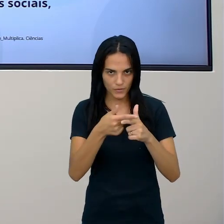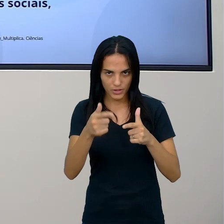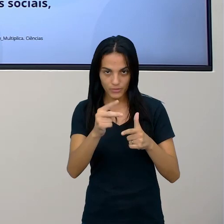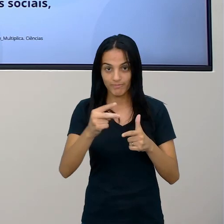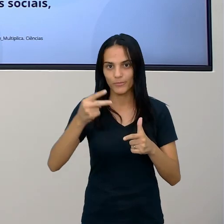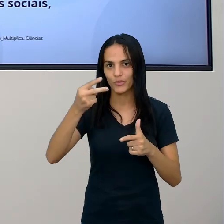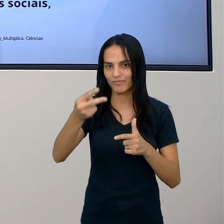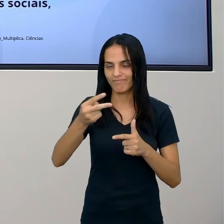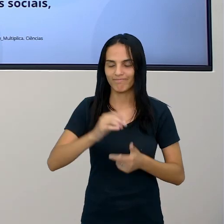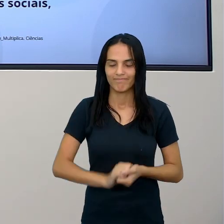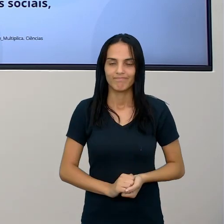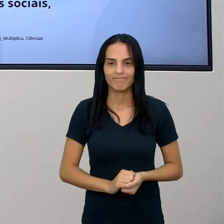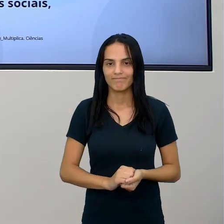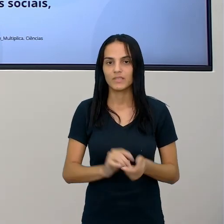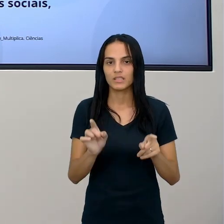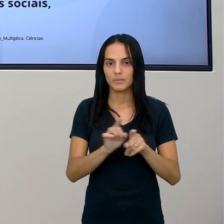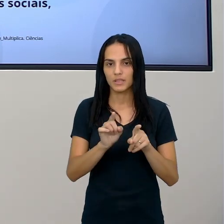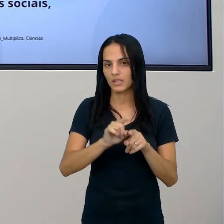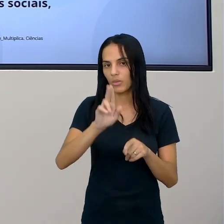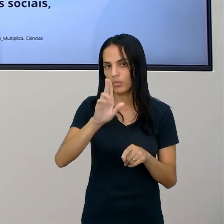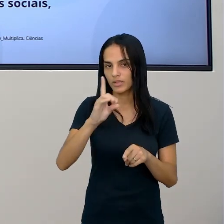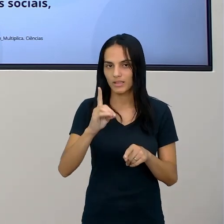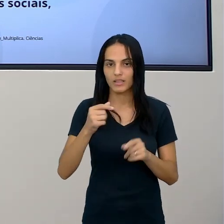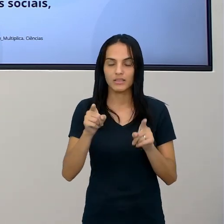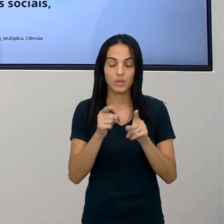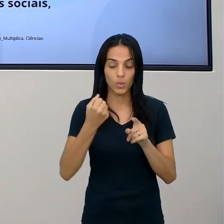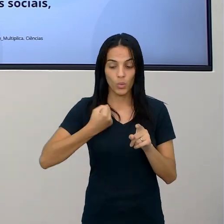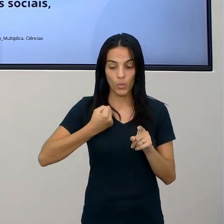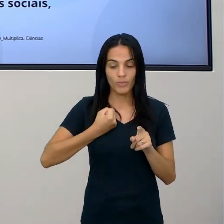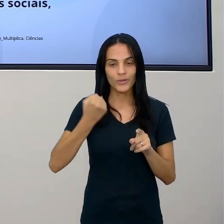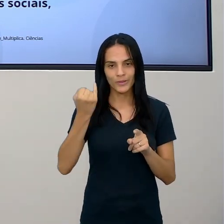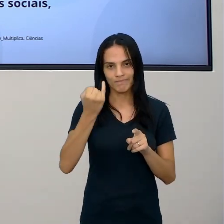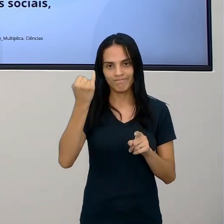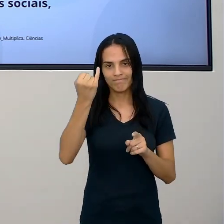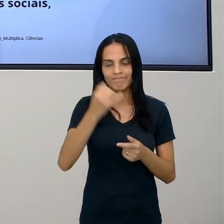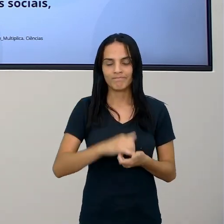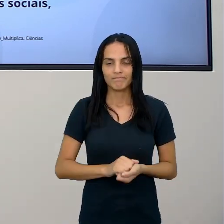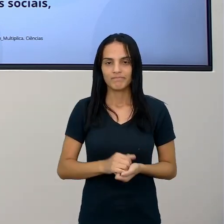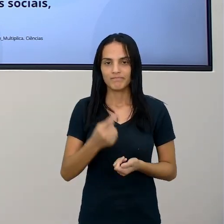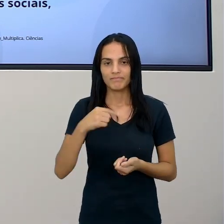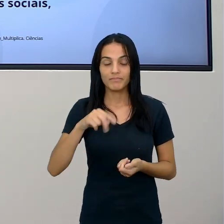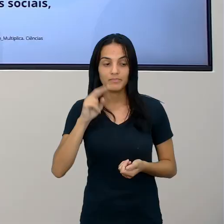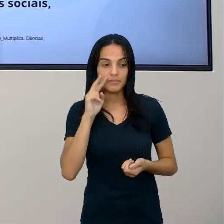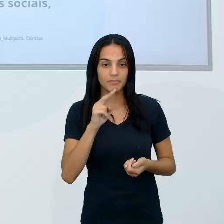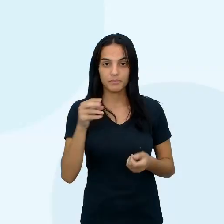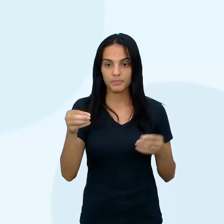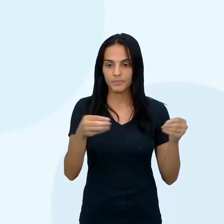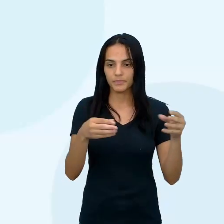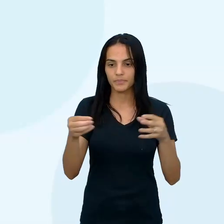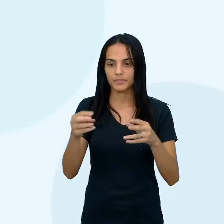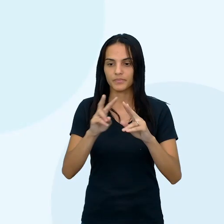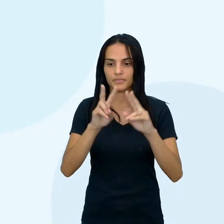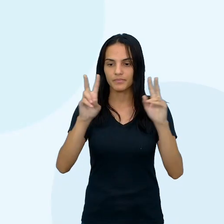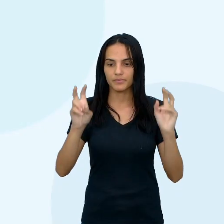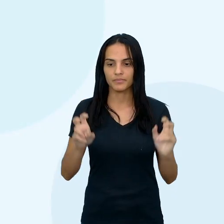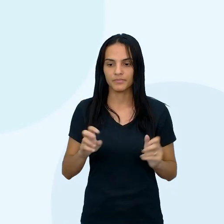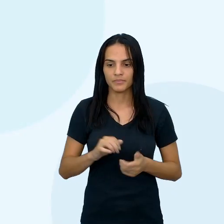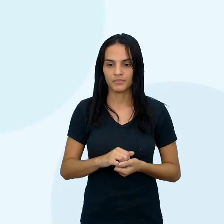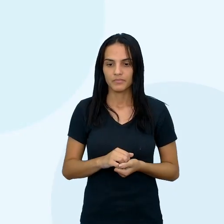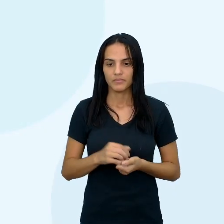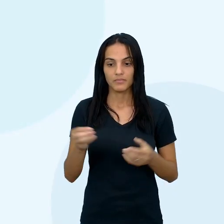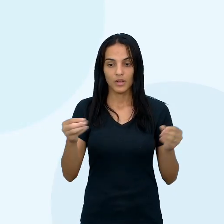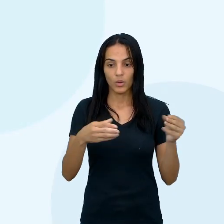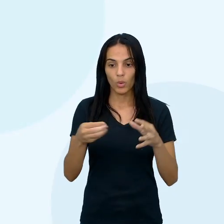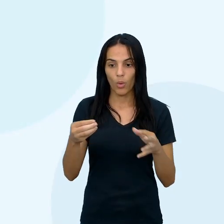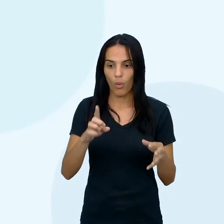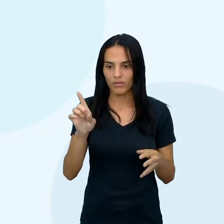Multiplica e da unidade Números Também Importam. Então a gente vai ver um novo assunto, na verdade não é tão